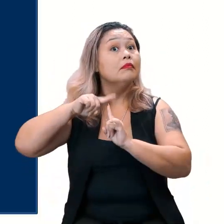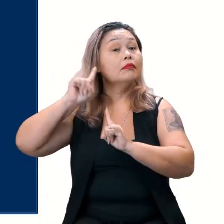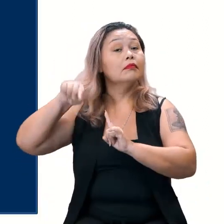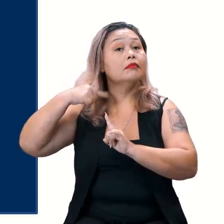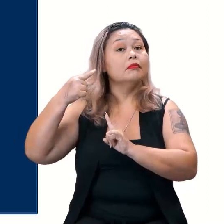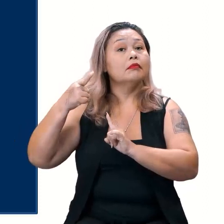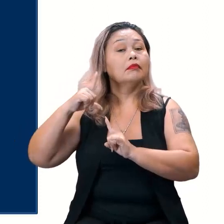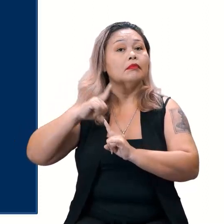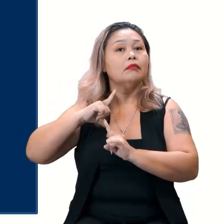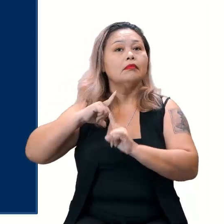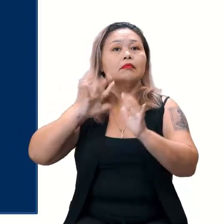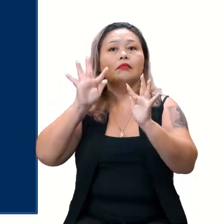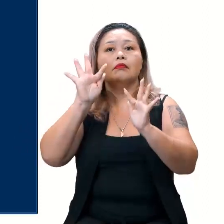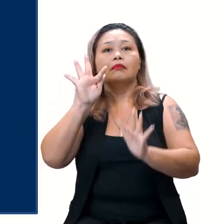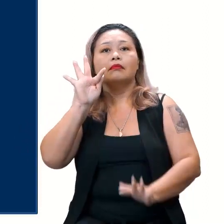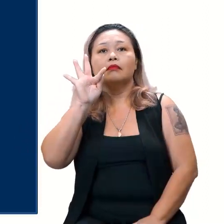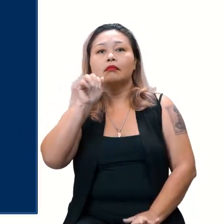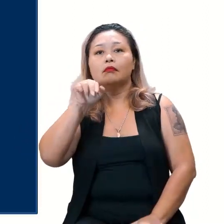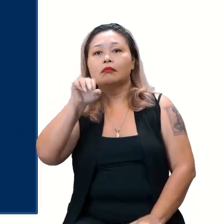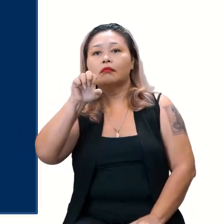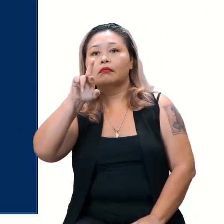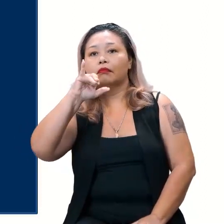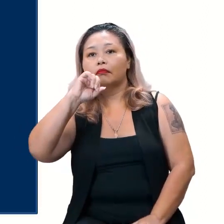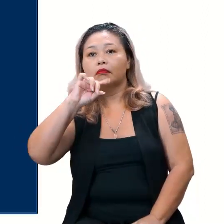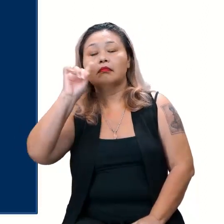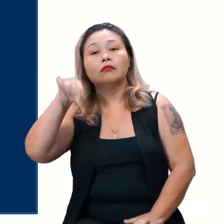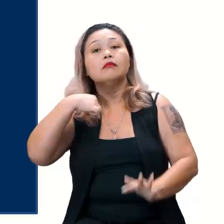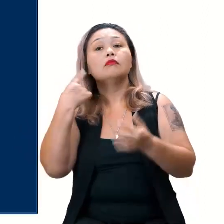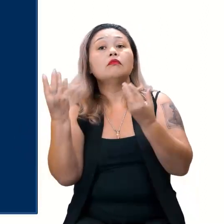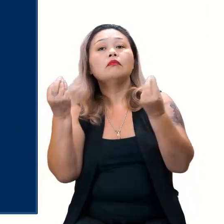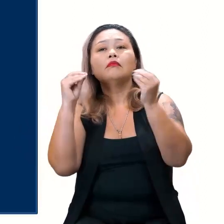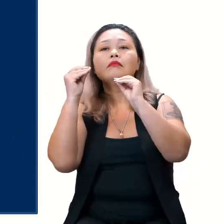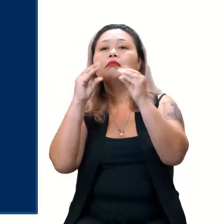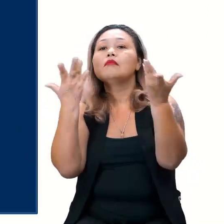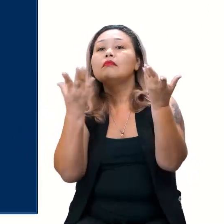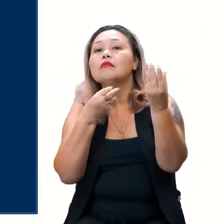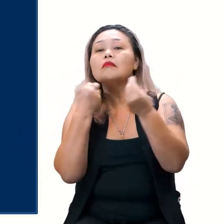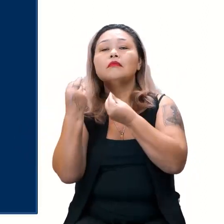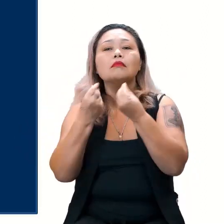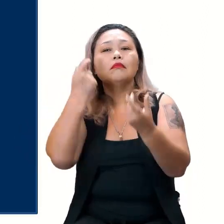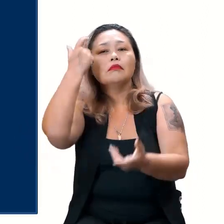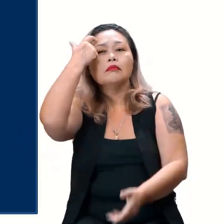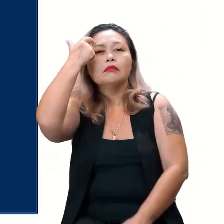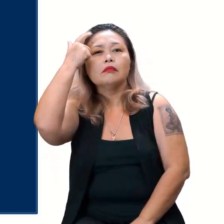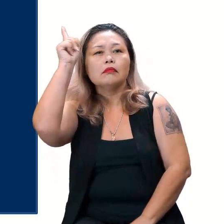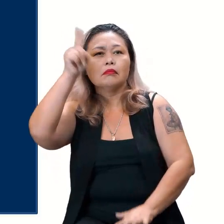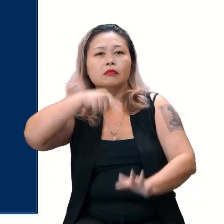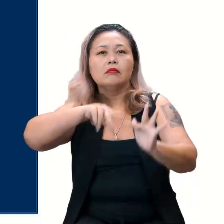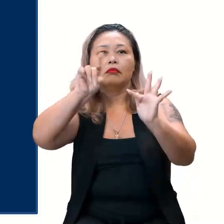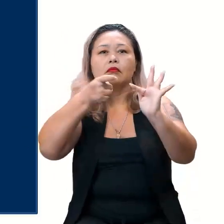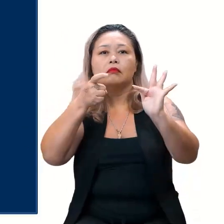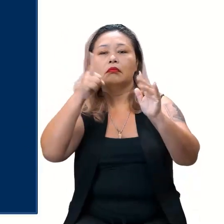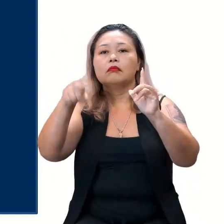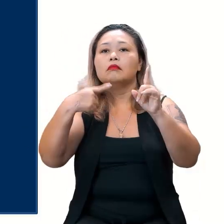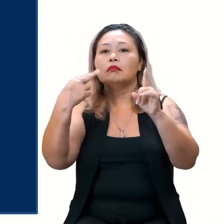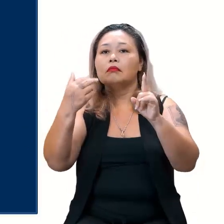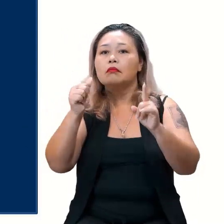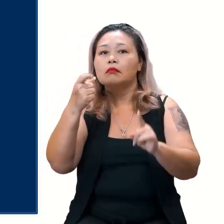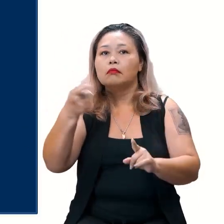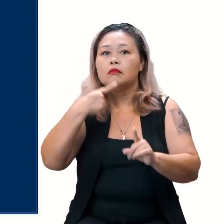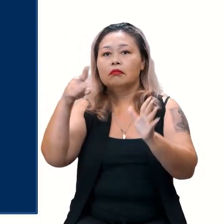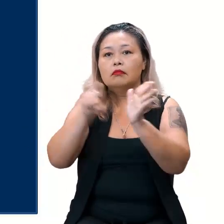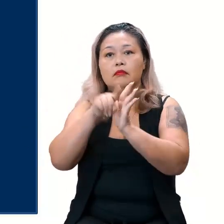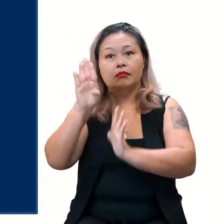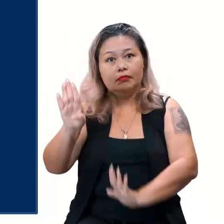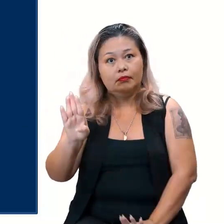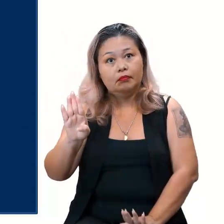A estrutura genérica de uma função afim é do tipo, vamos lá, pensando, será que é f de x igual a ax menos